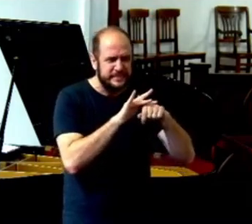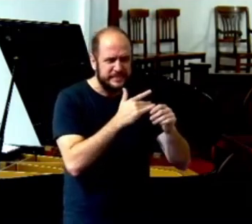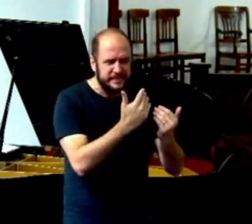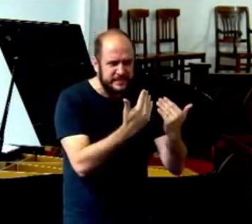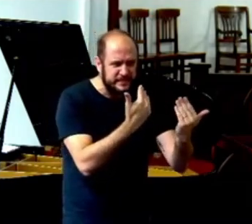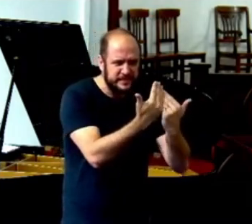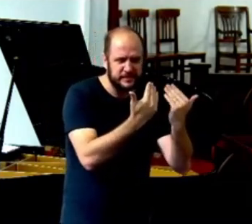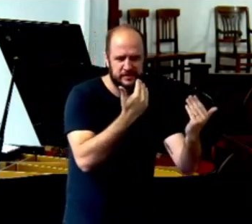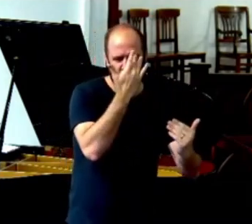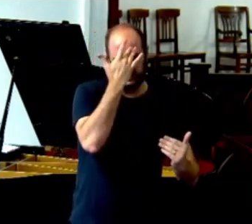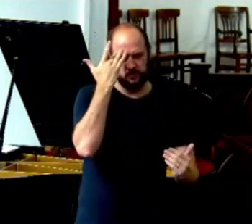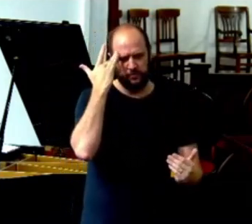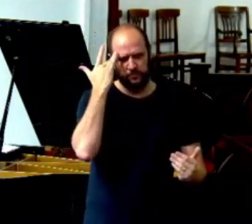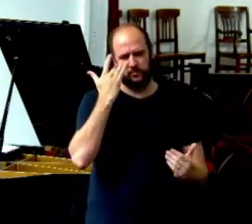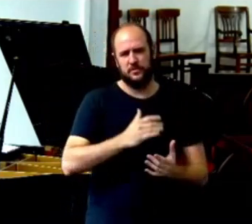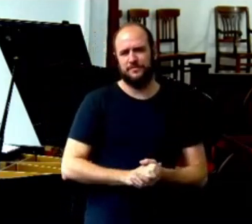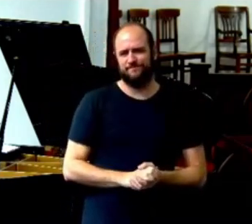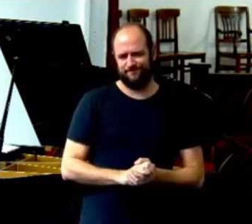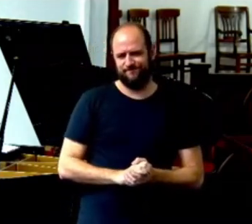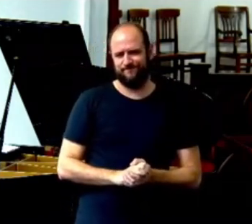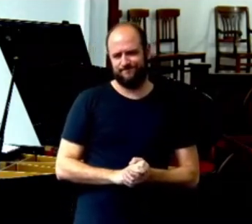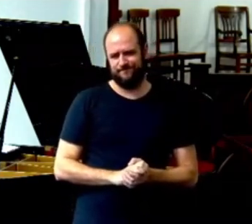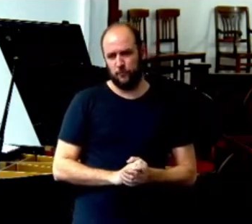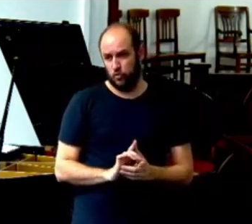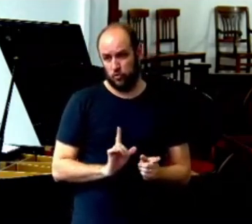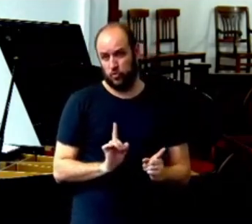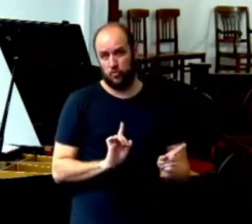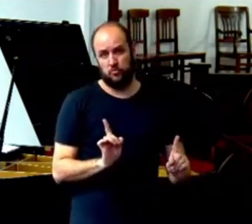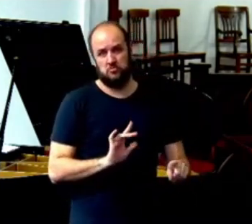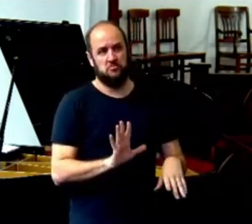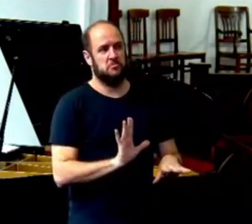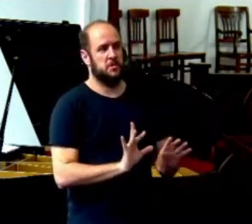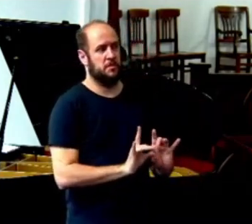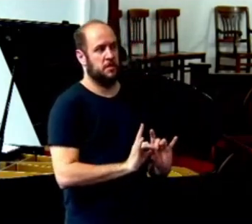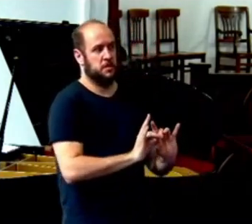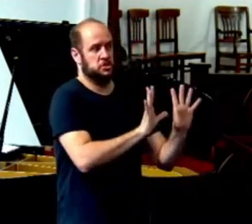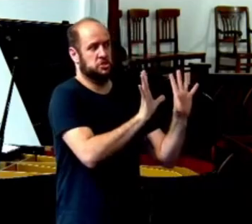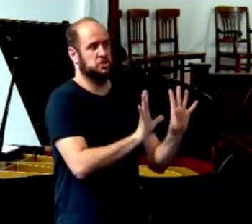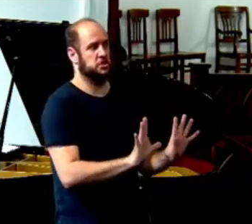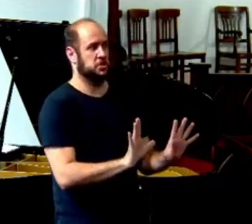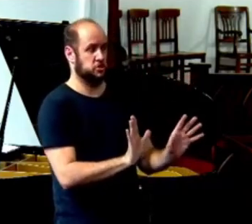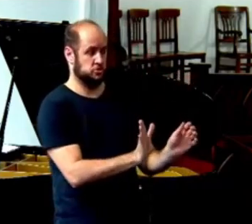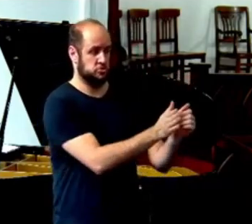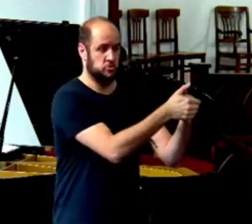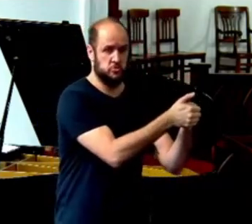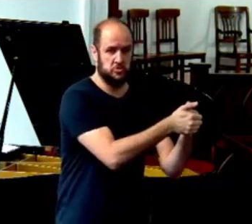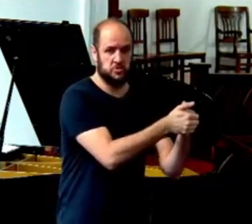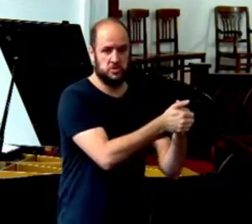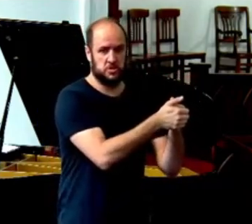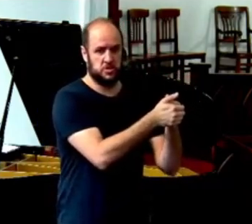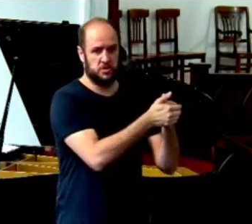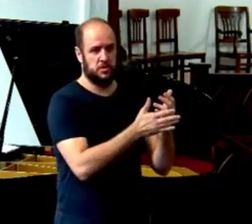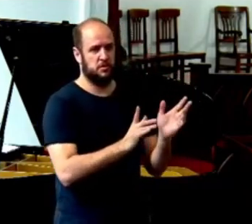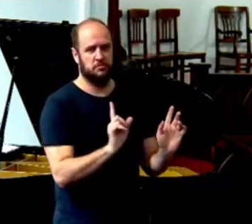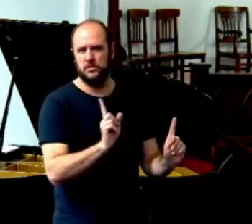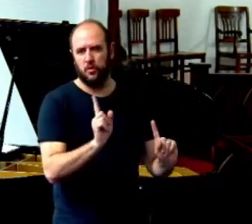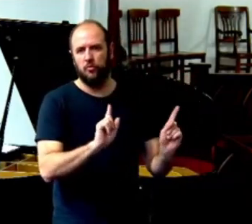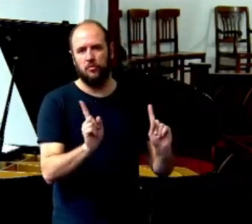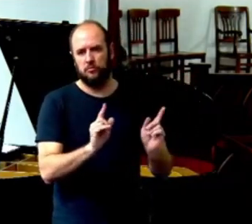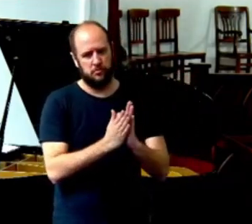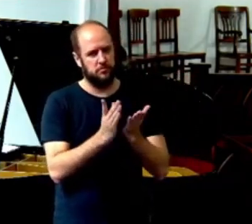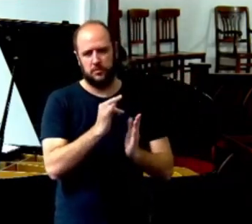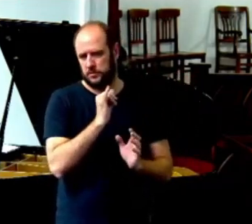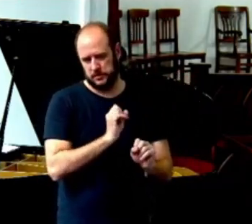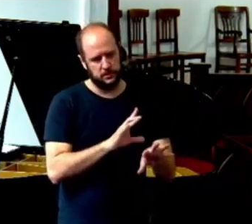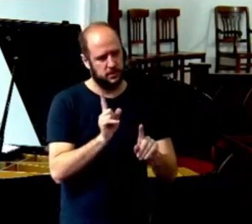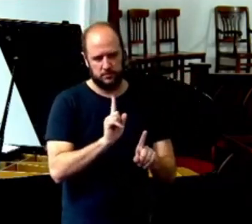com o pecado dos outros. Não que passaremos a mão, não que fecharemos os olhos, porque isso a